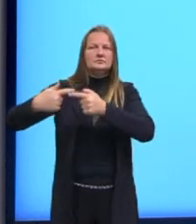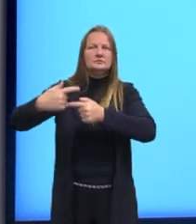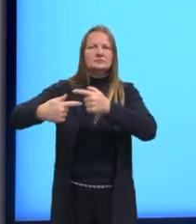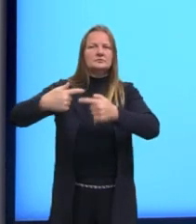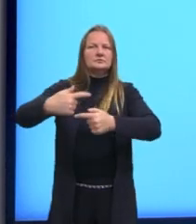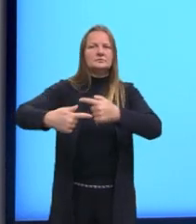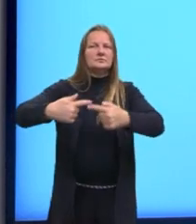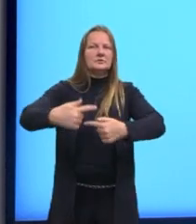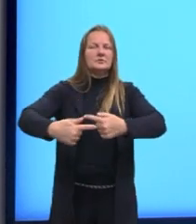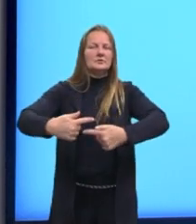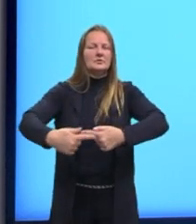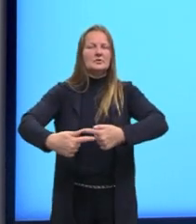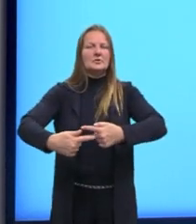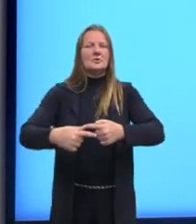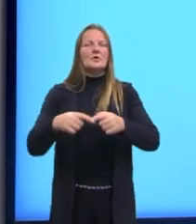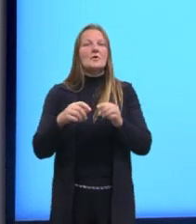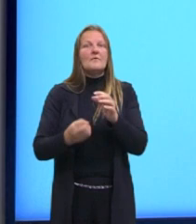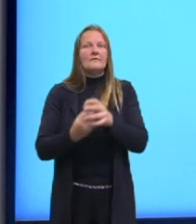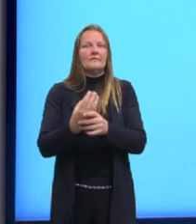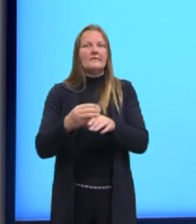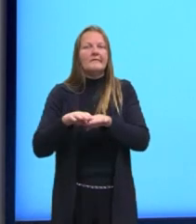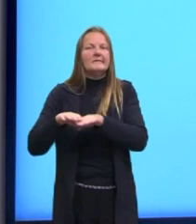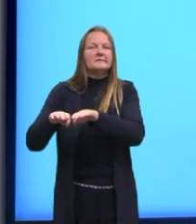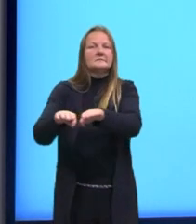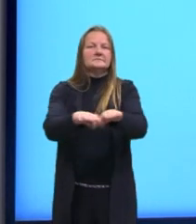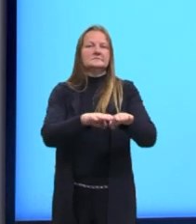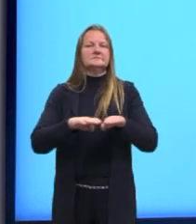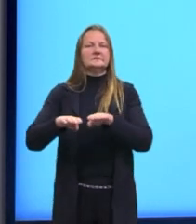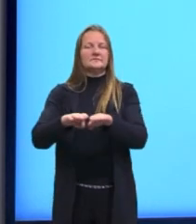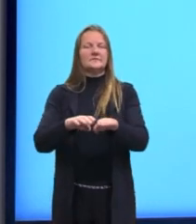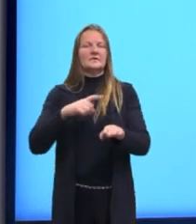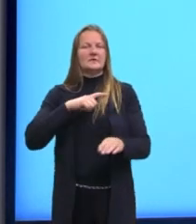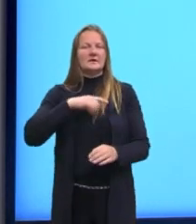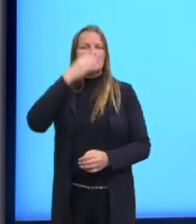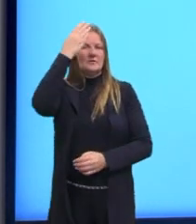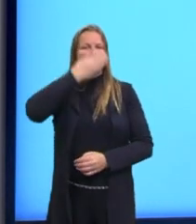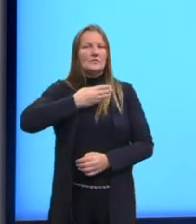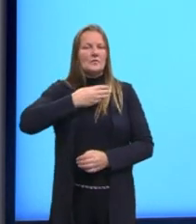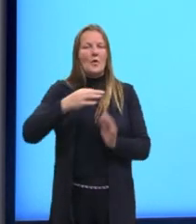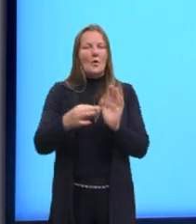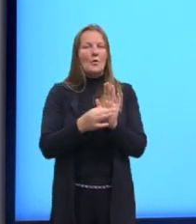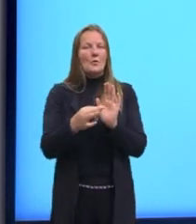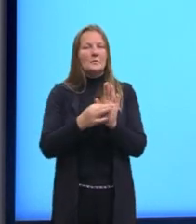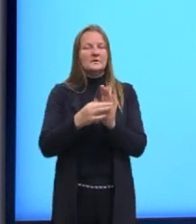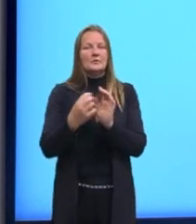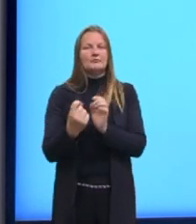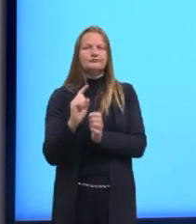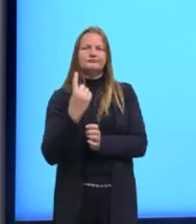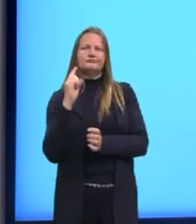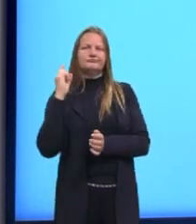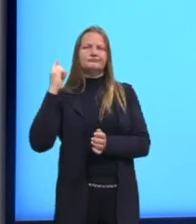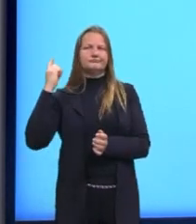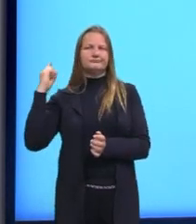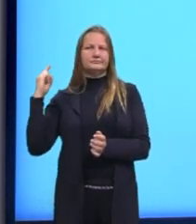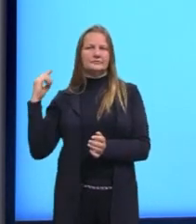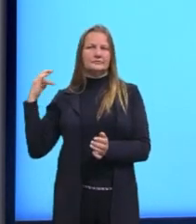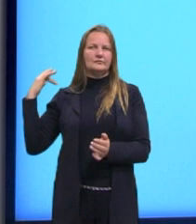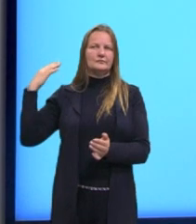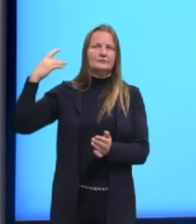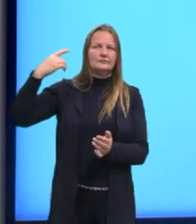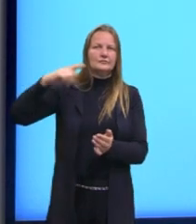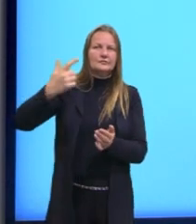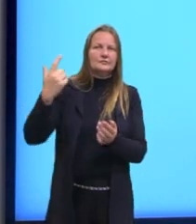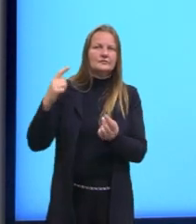se torna um consenso, a gente vai ter isso fundamentado a partir de uma opinião. E a gente